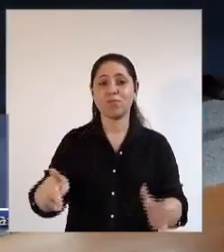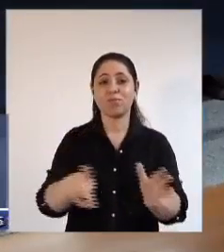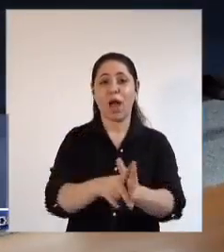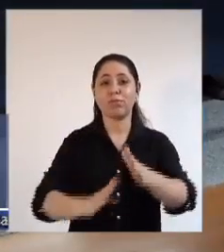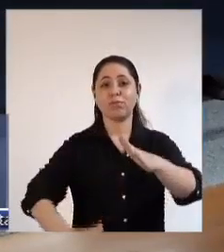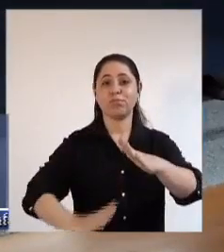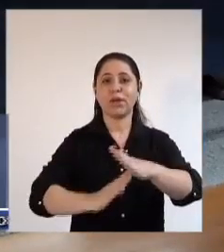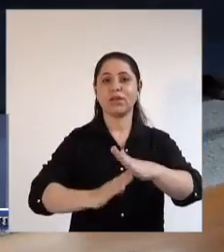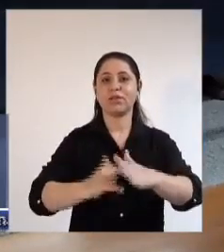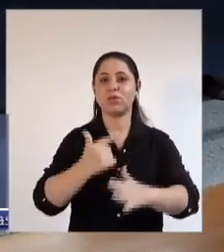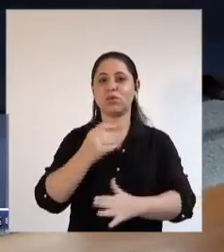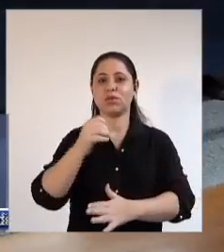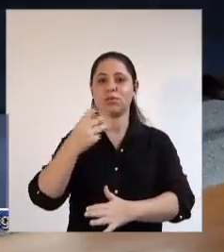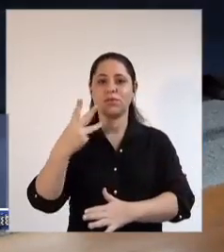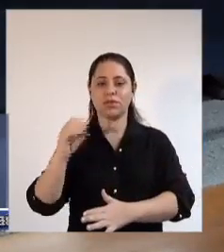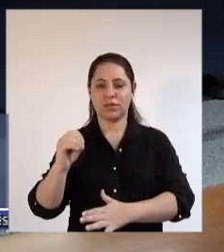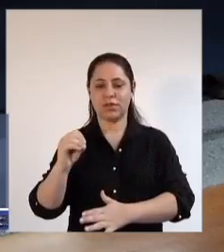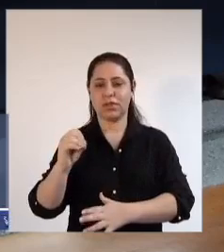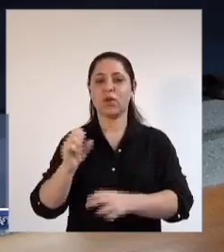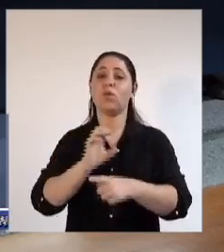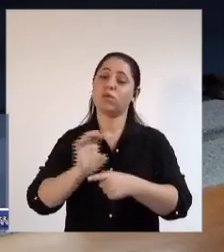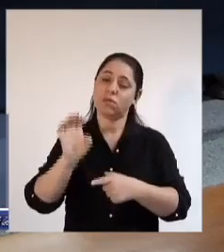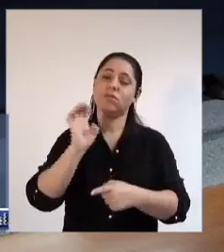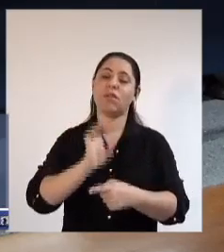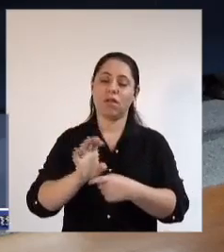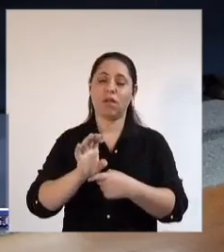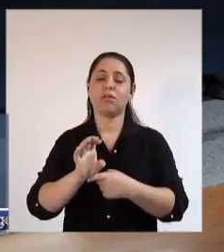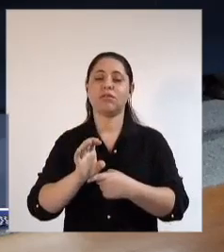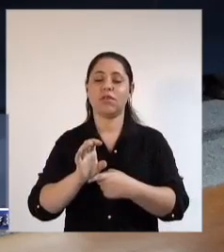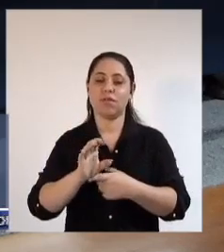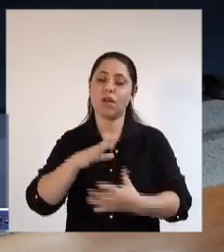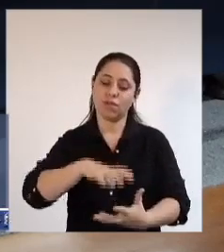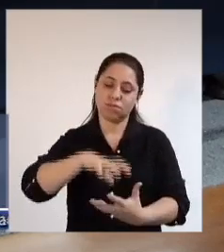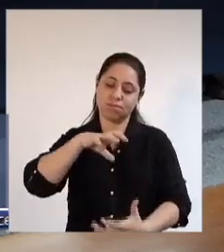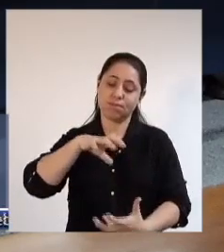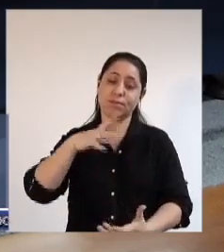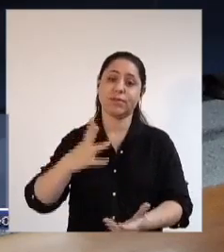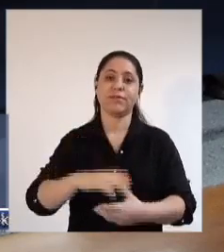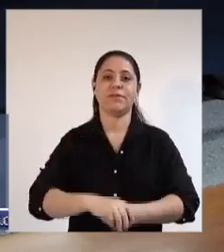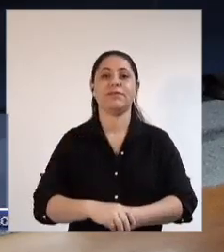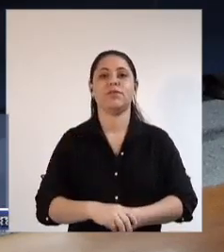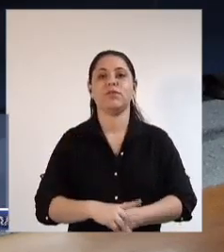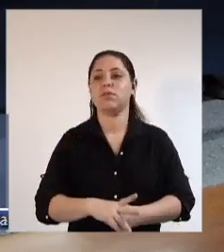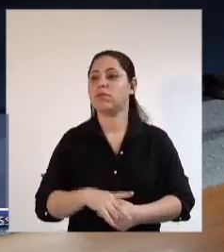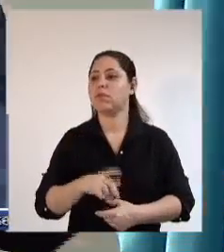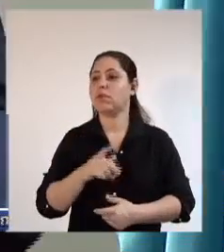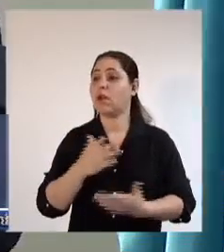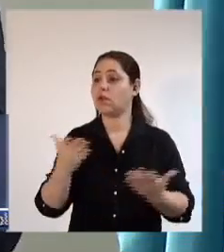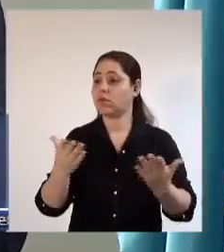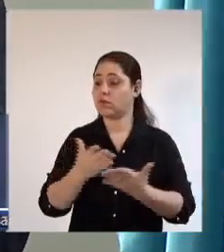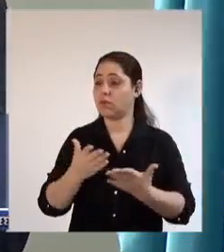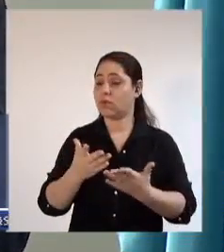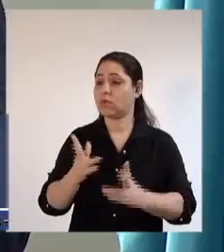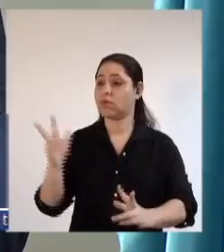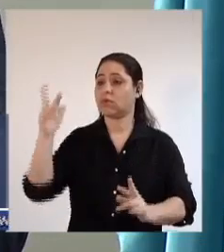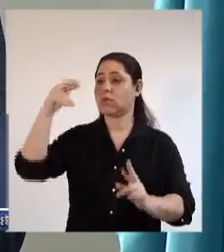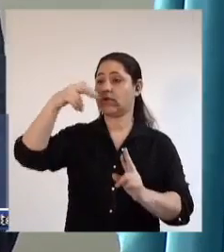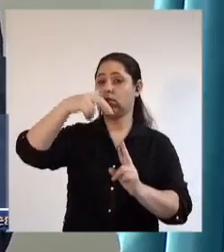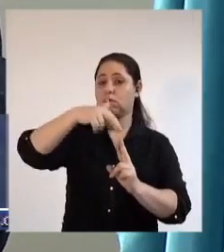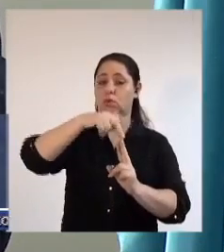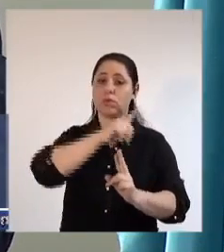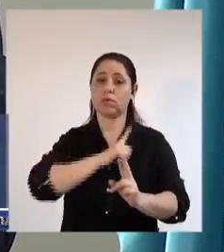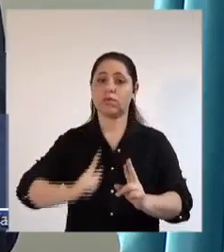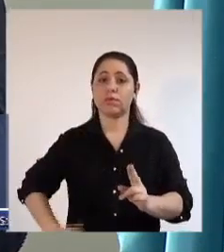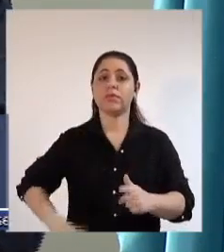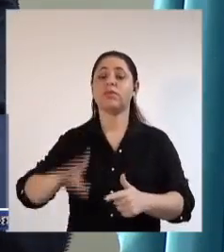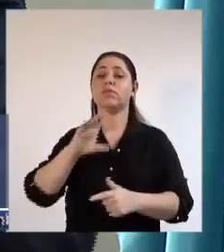estado vai ficar idoso então tá 2030 então com a palavra agora representando aqui o governo